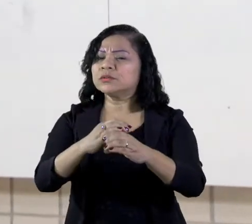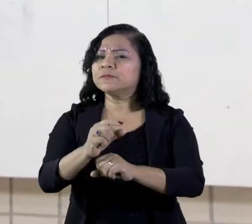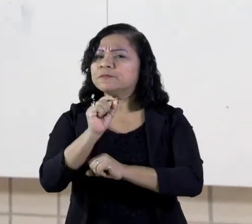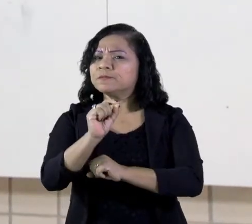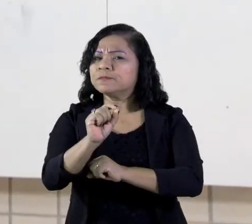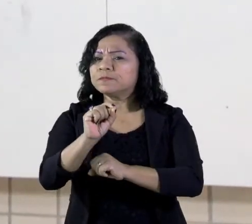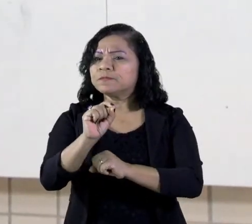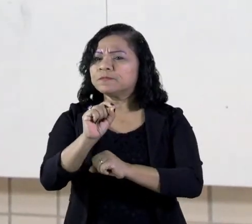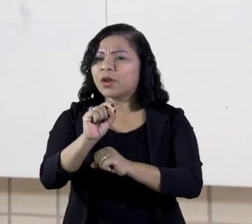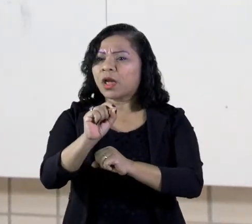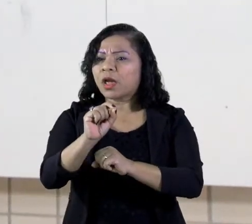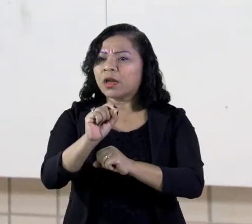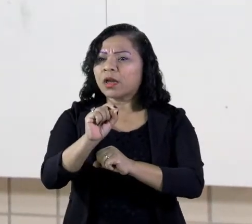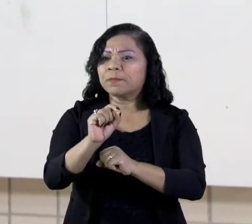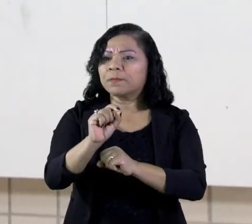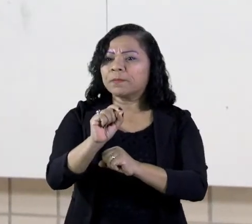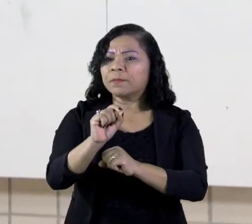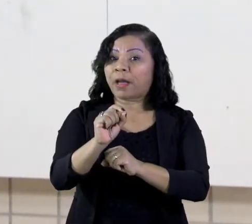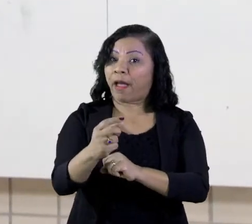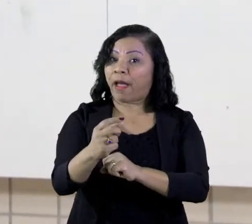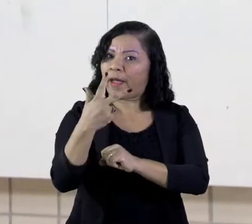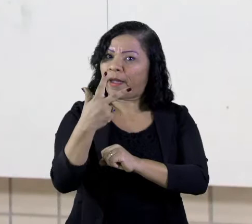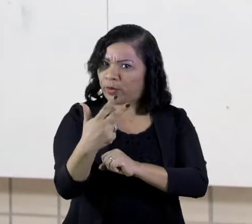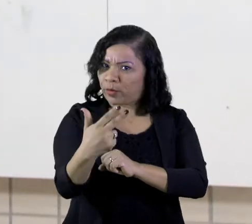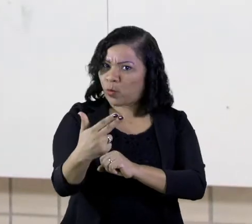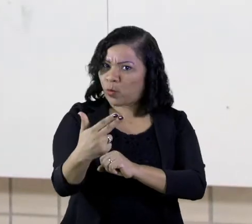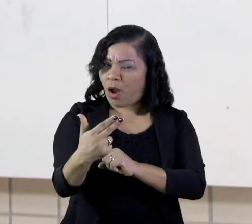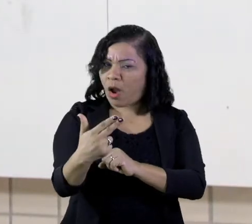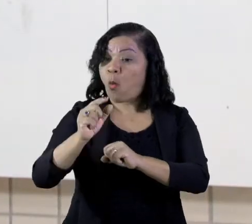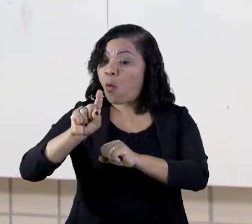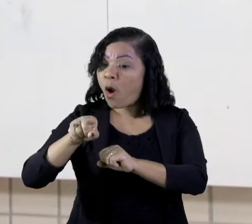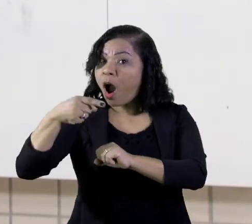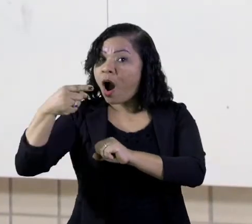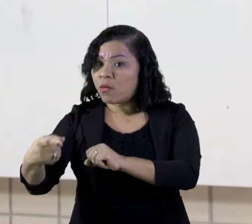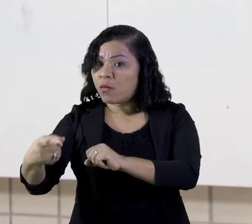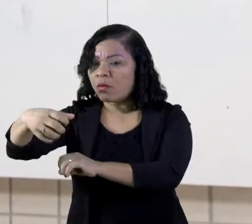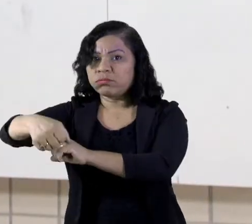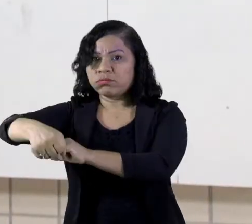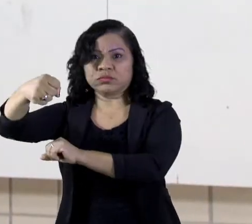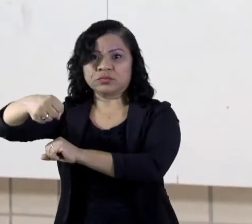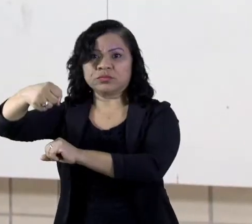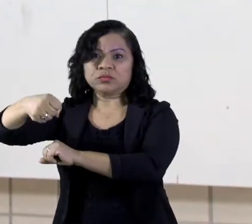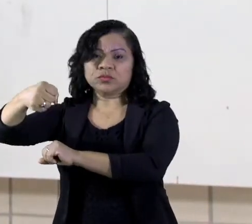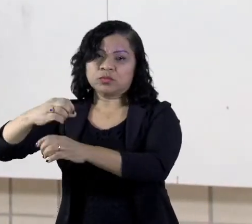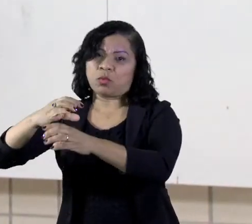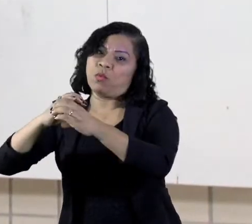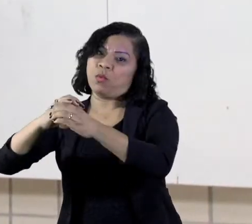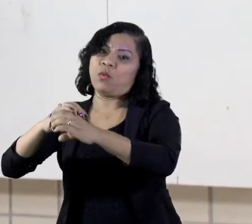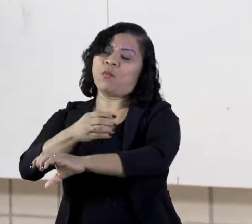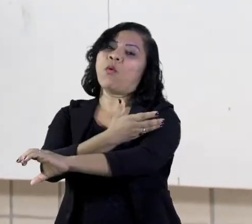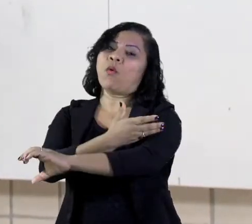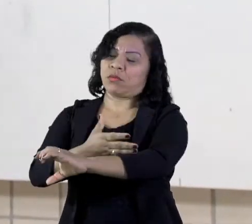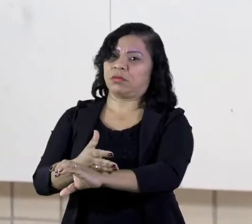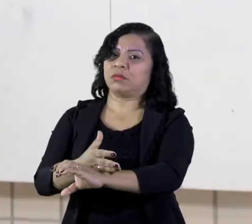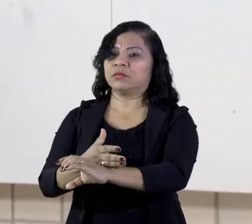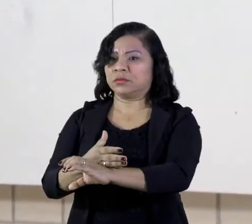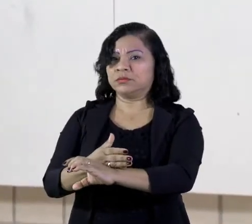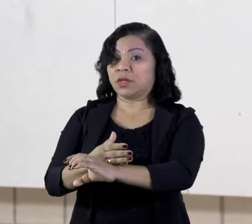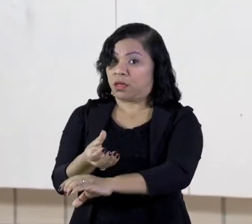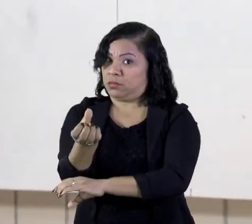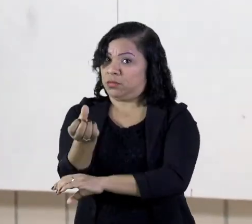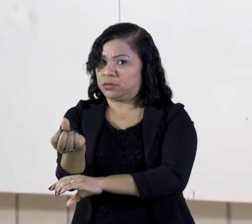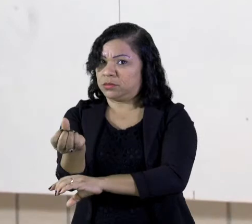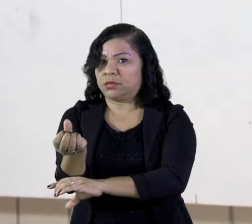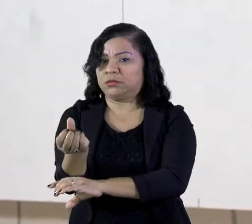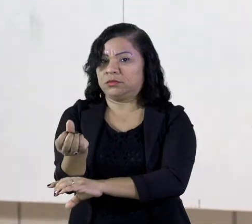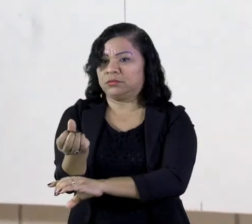ela ficasse igual ao outro saco de bolinhas de isopor que eu tinha colocado, que era de 6. E aí vou